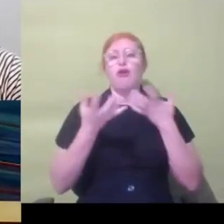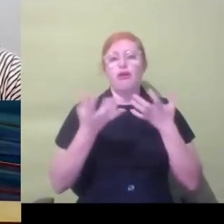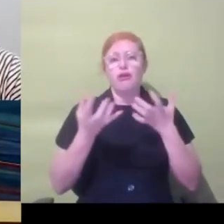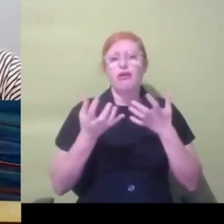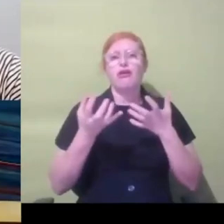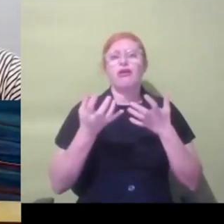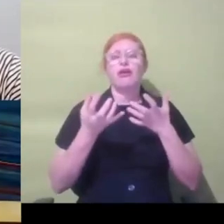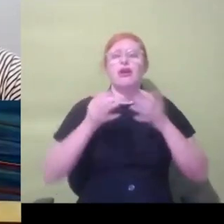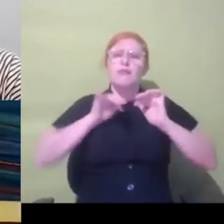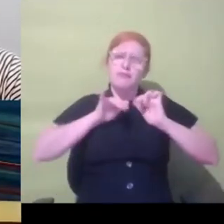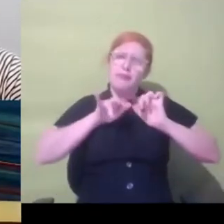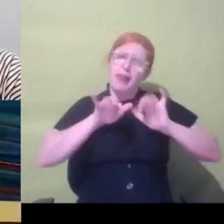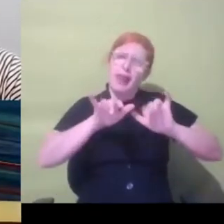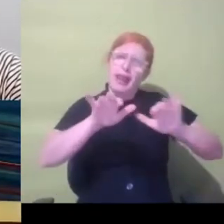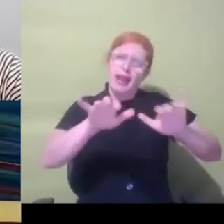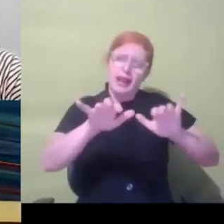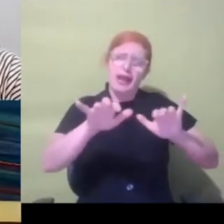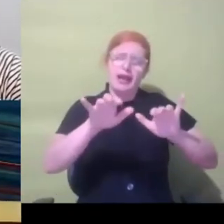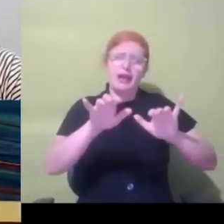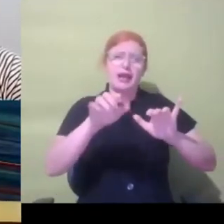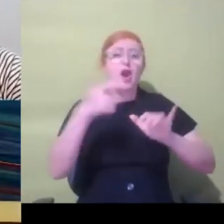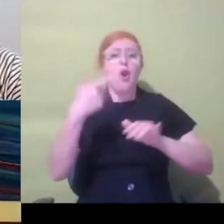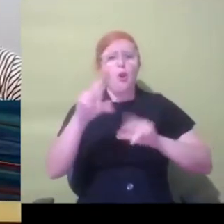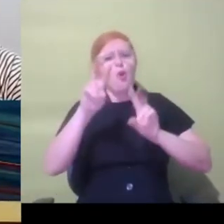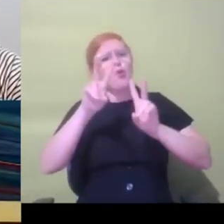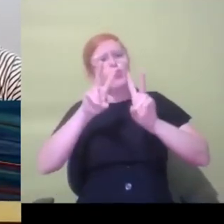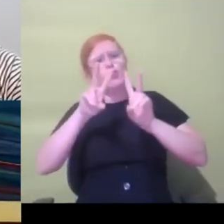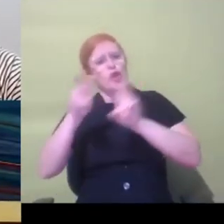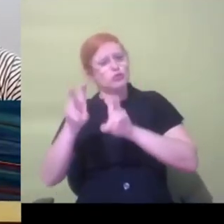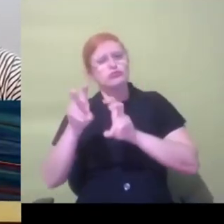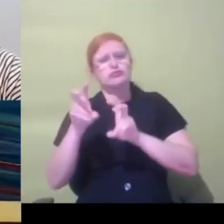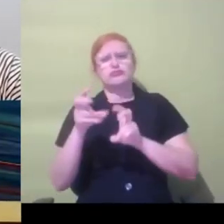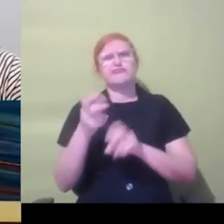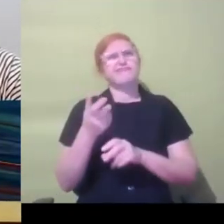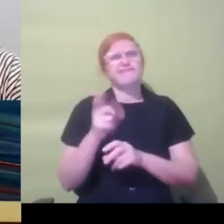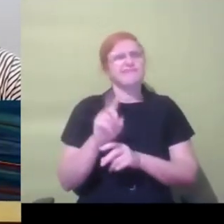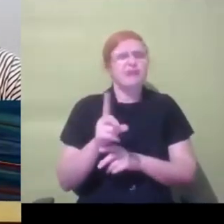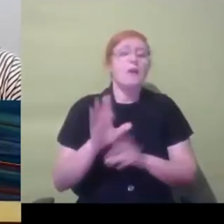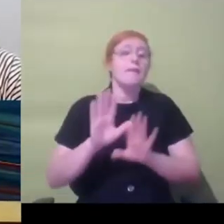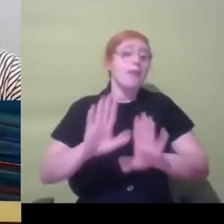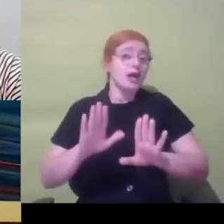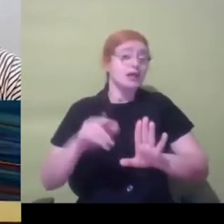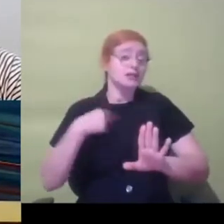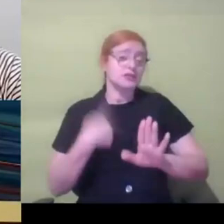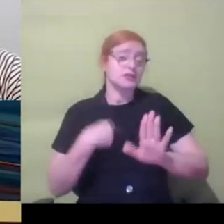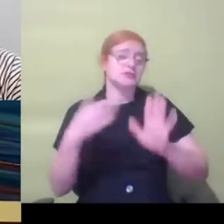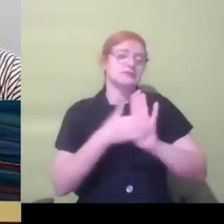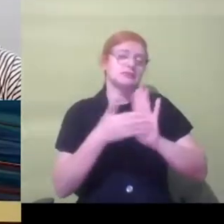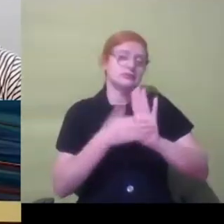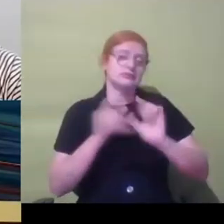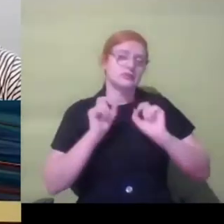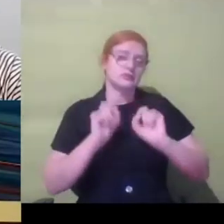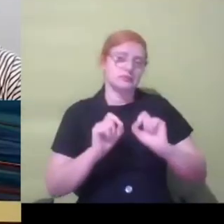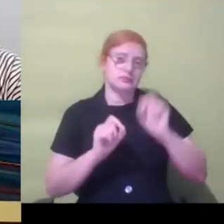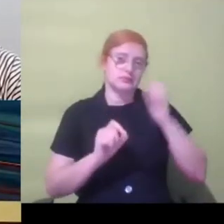quer reverberar, tem outras coisas que não. E aí, a nossa proposta, então,